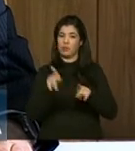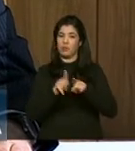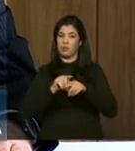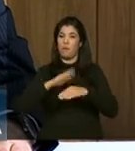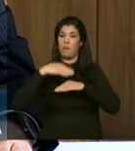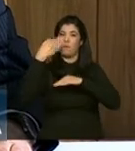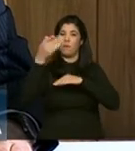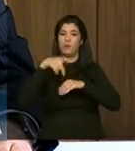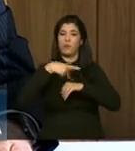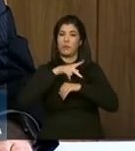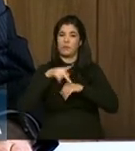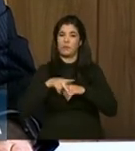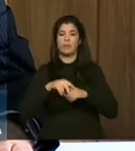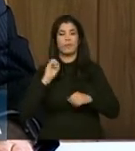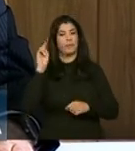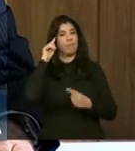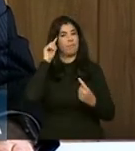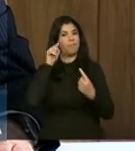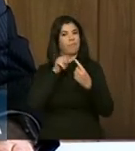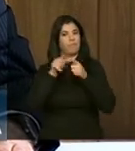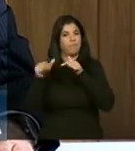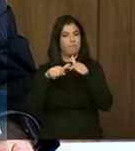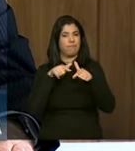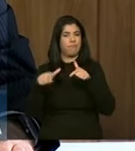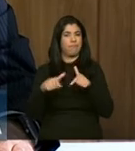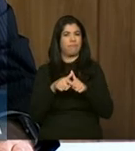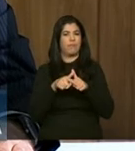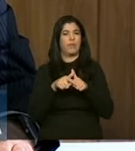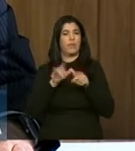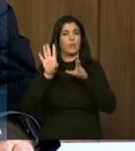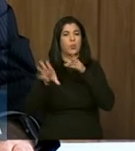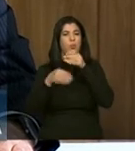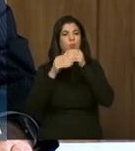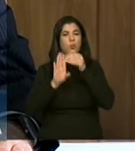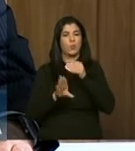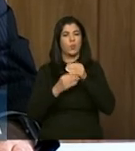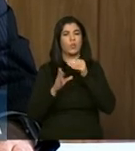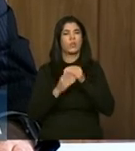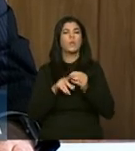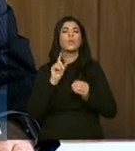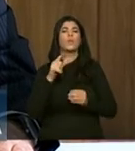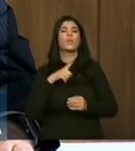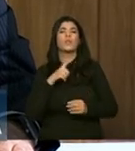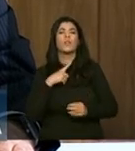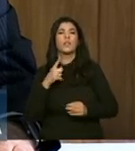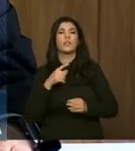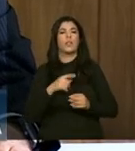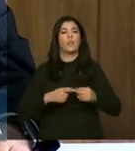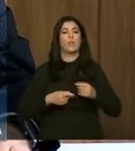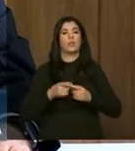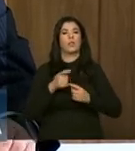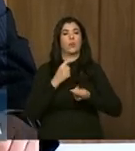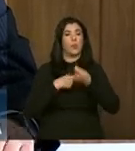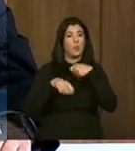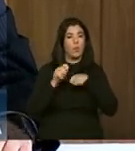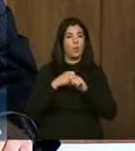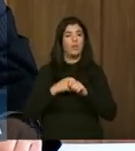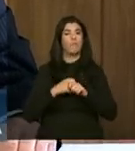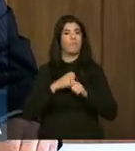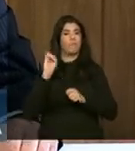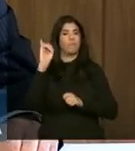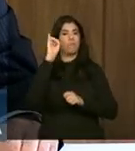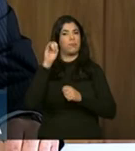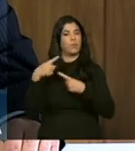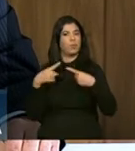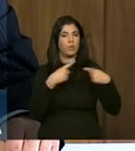nós trabalhemos em todos os itens que compõem os nossos custos que definem a competitividade, devem ser